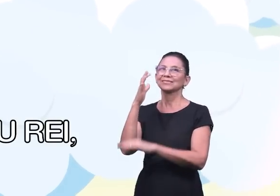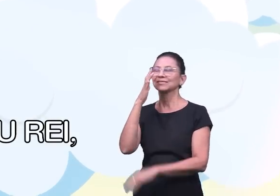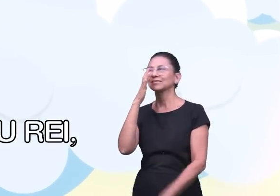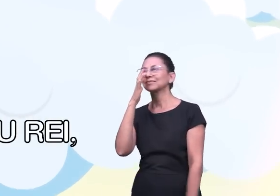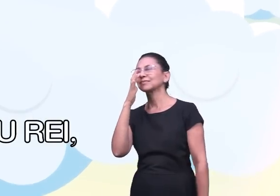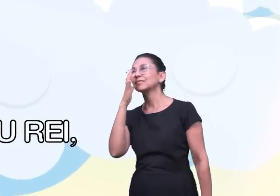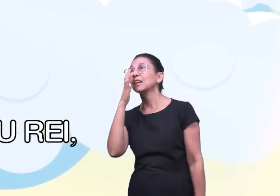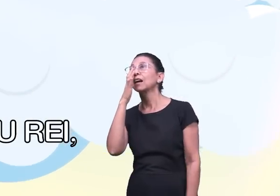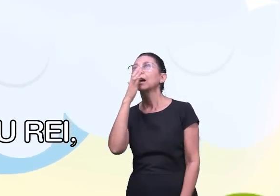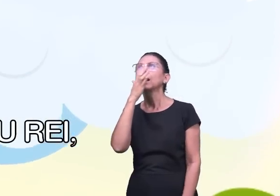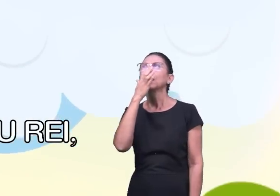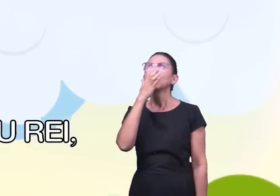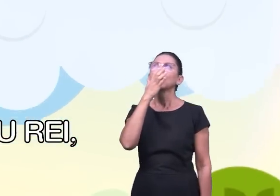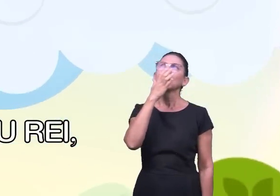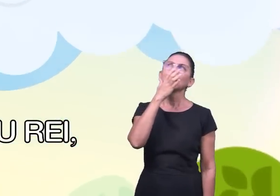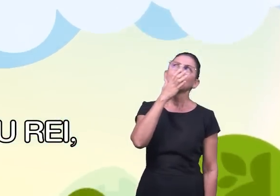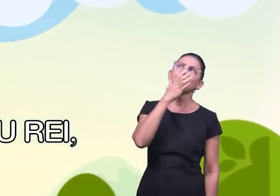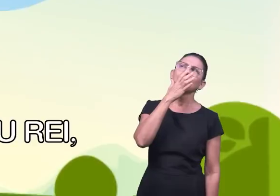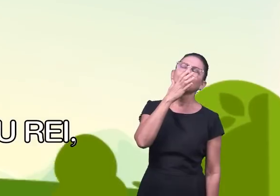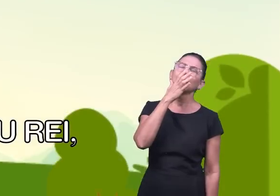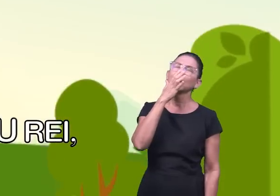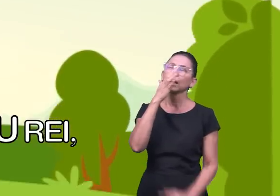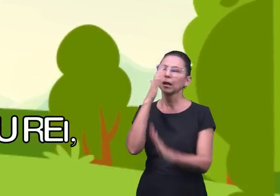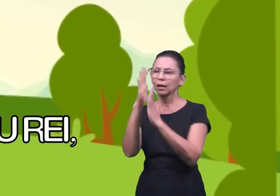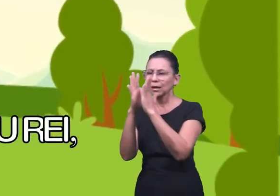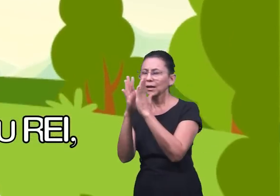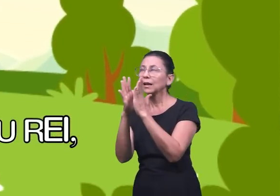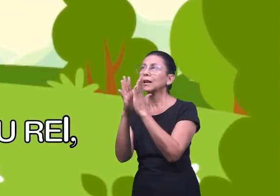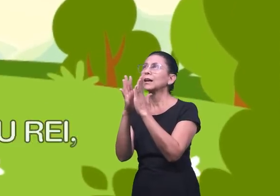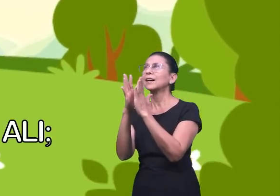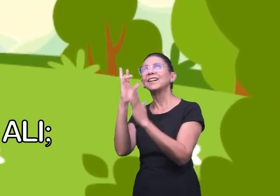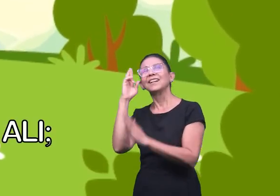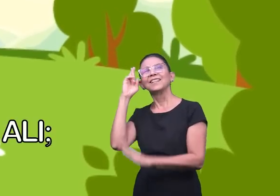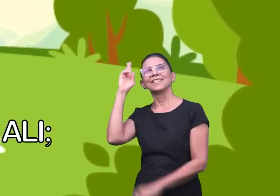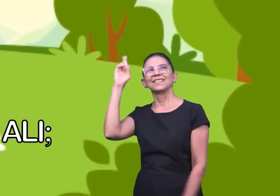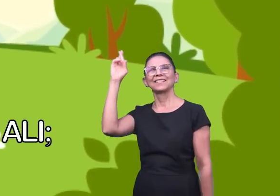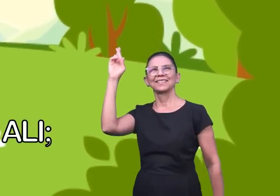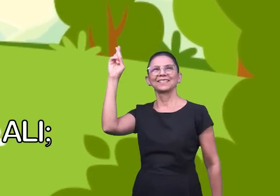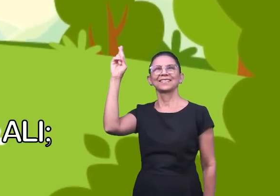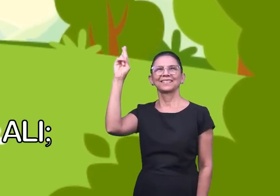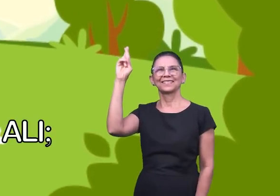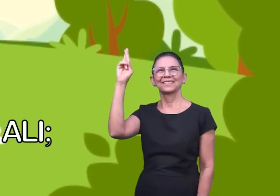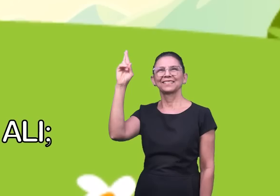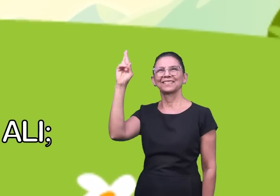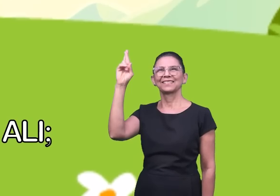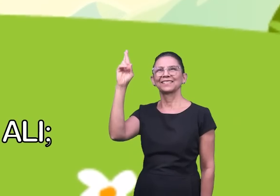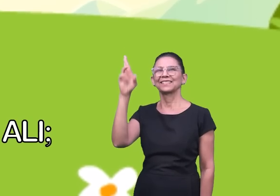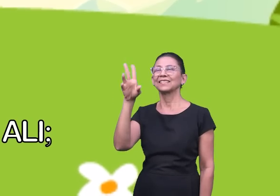Jerusalém, cidade do meu rei, a cada